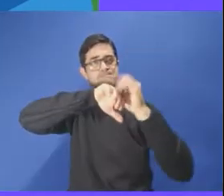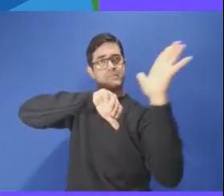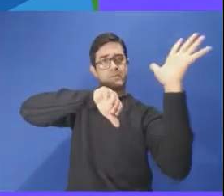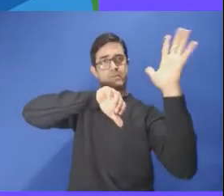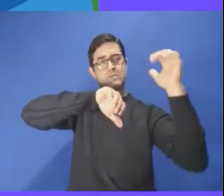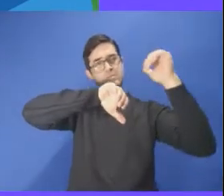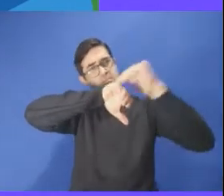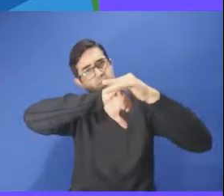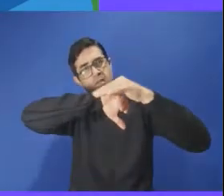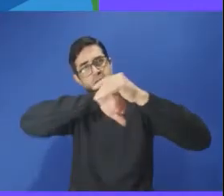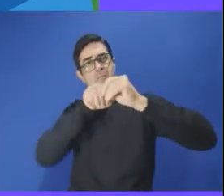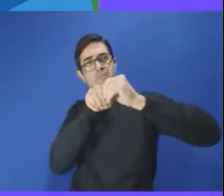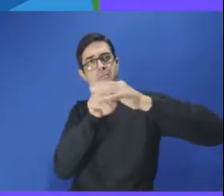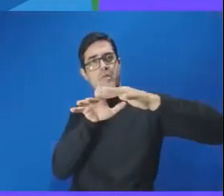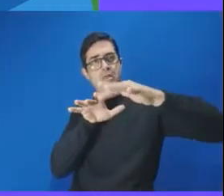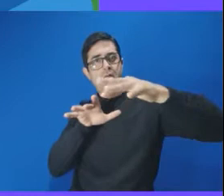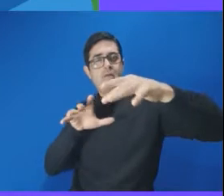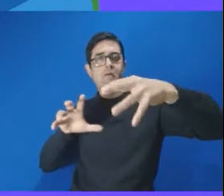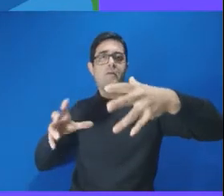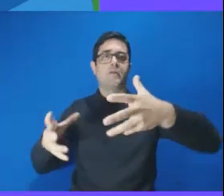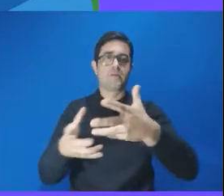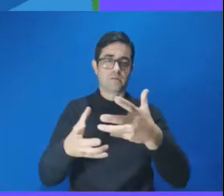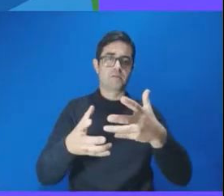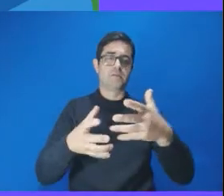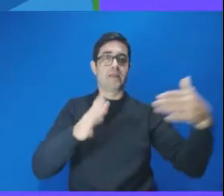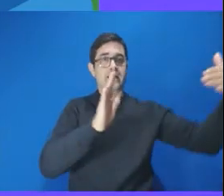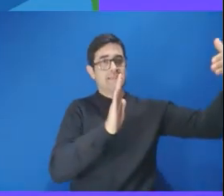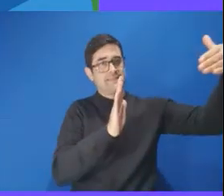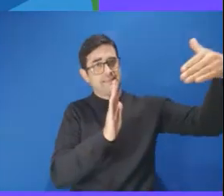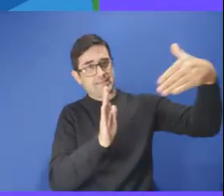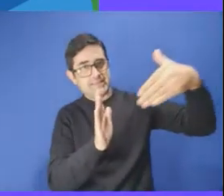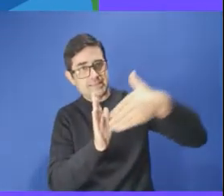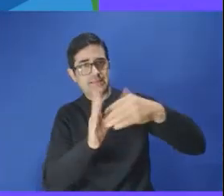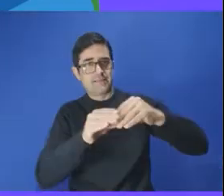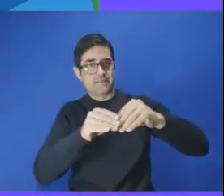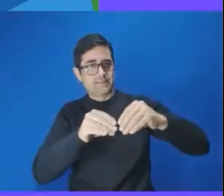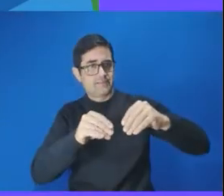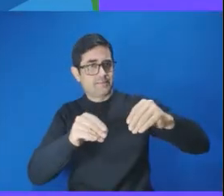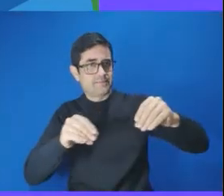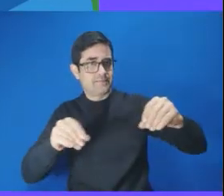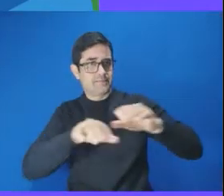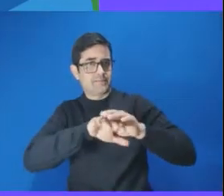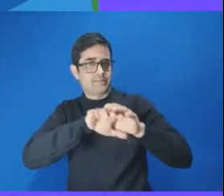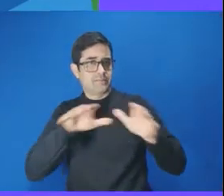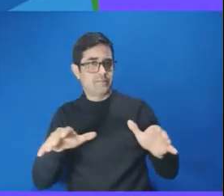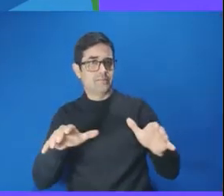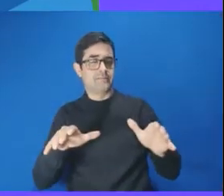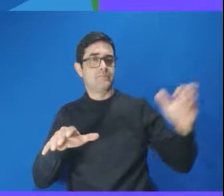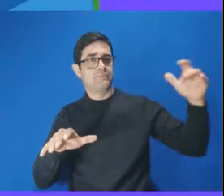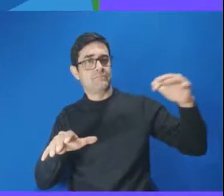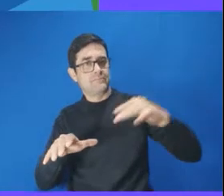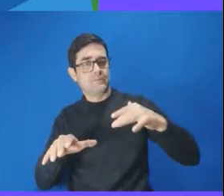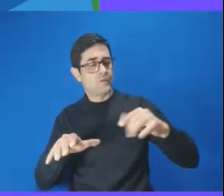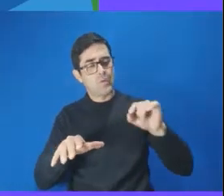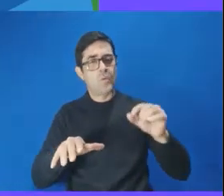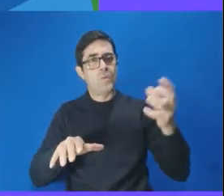outra parte é refratada e, finalmente, uma parte chega até a superfície. Dessa parte que é realmente